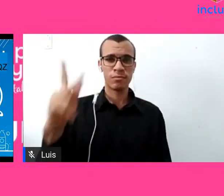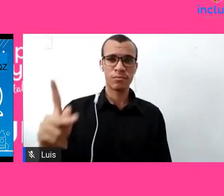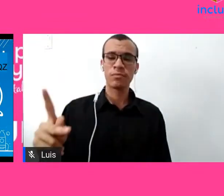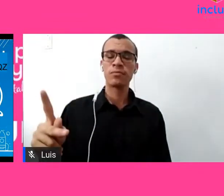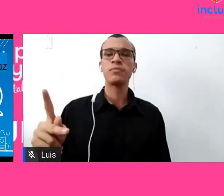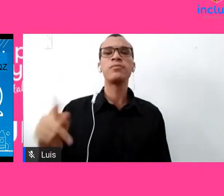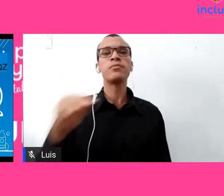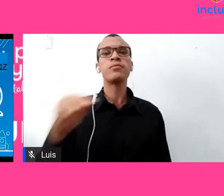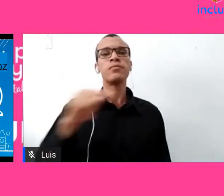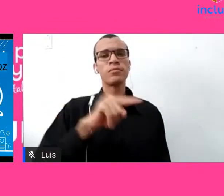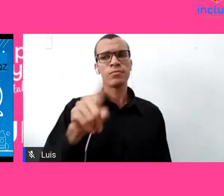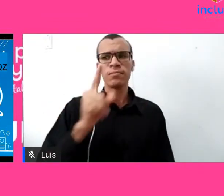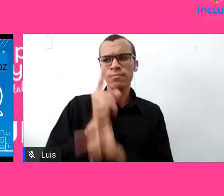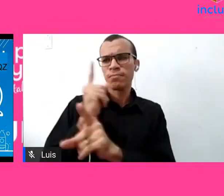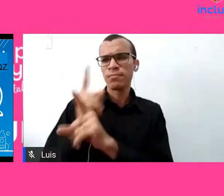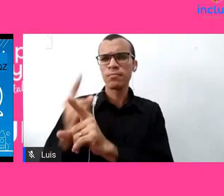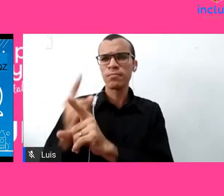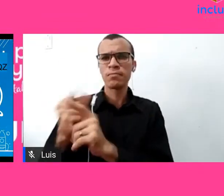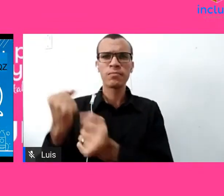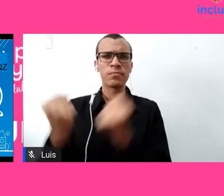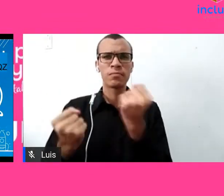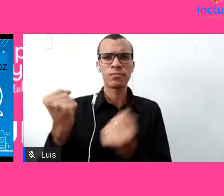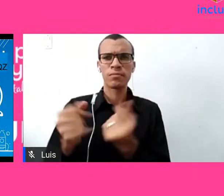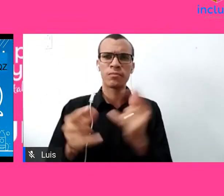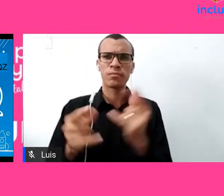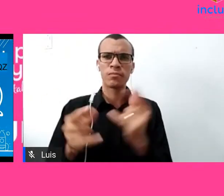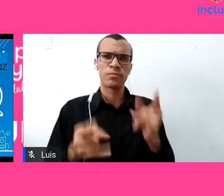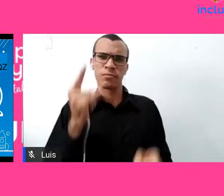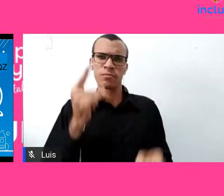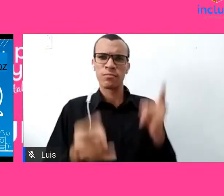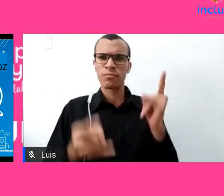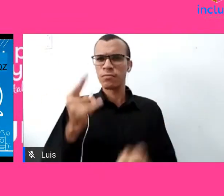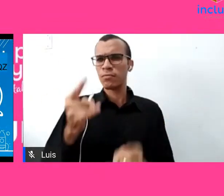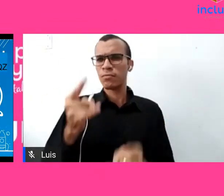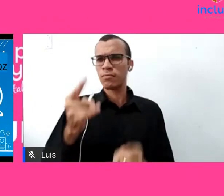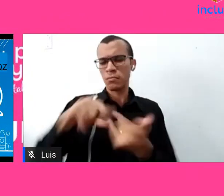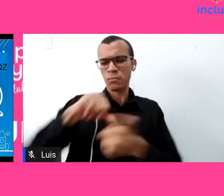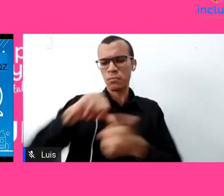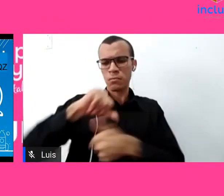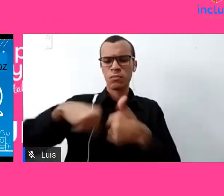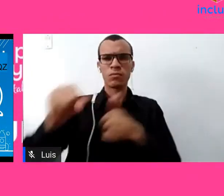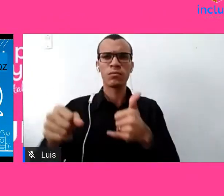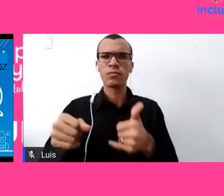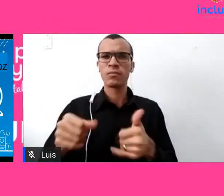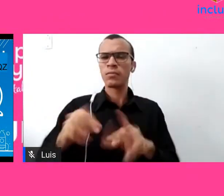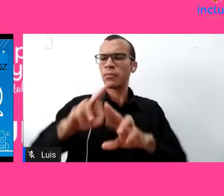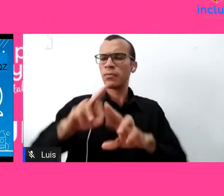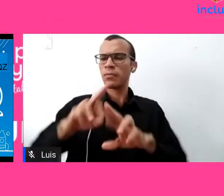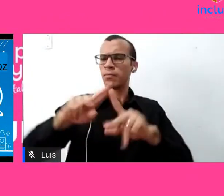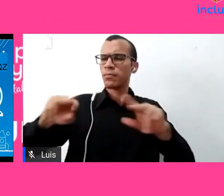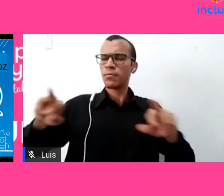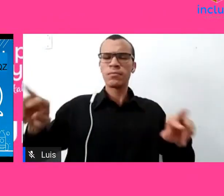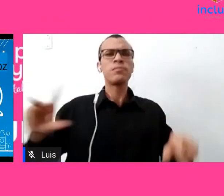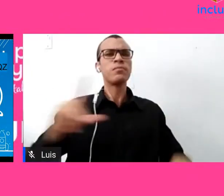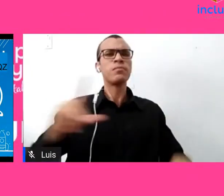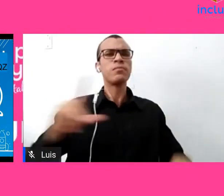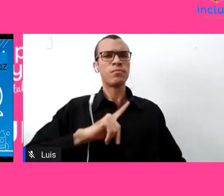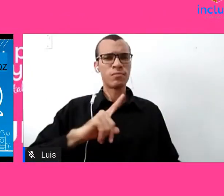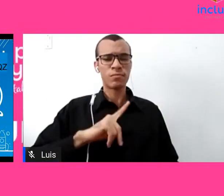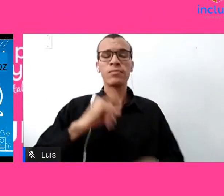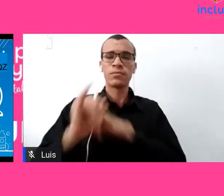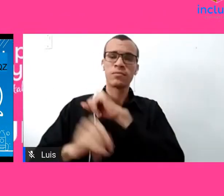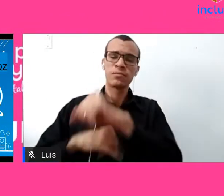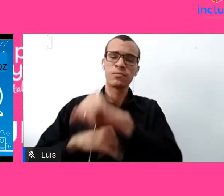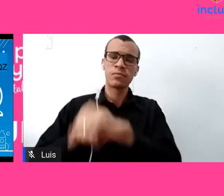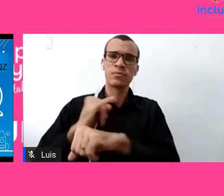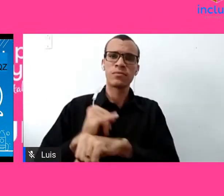achar carro, robô, transformer. Nossa, tem muita coisa mesmo na internet. Então, depende